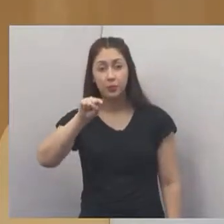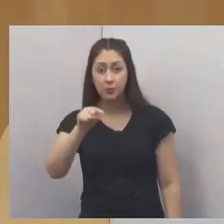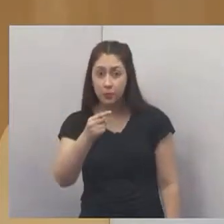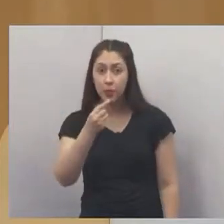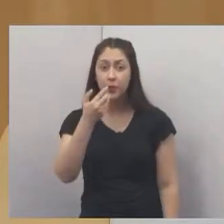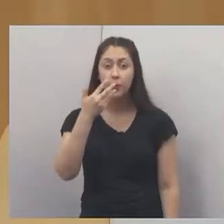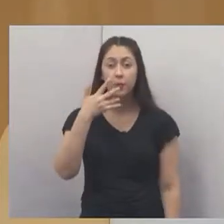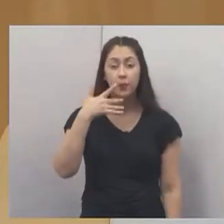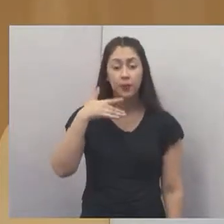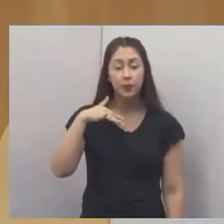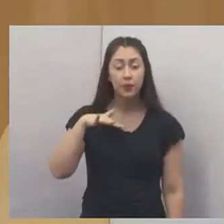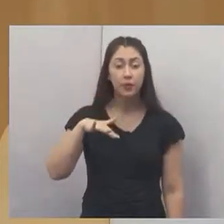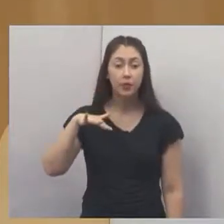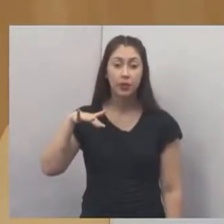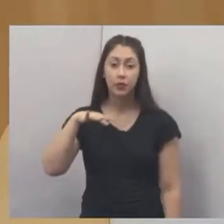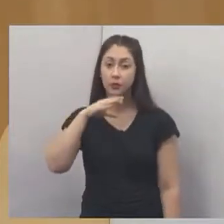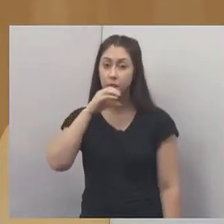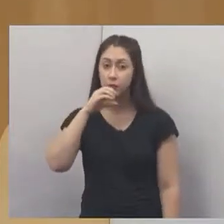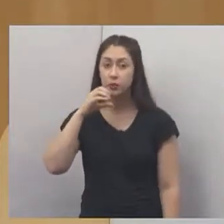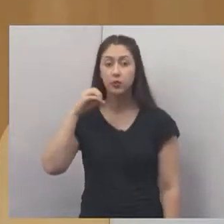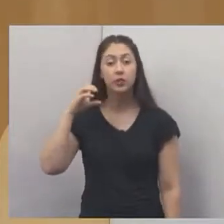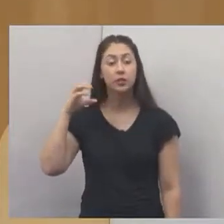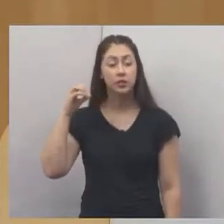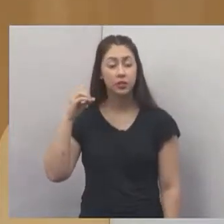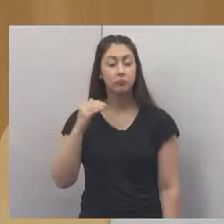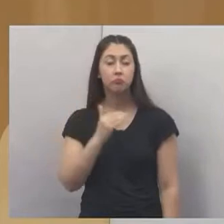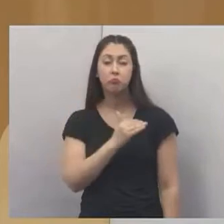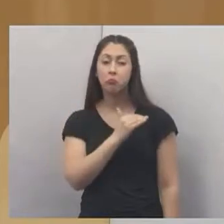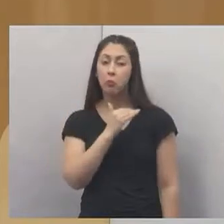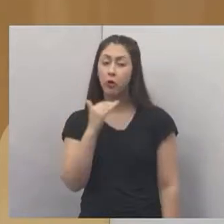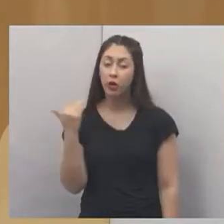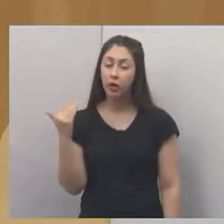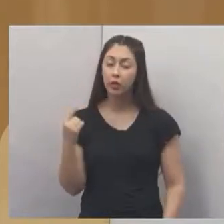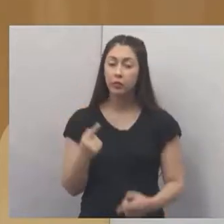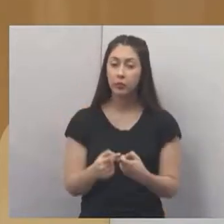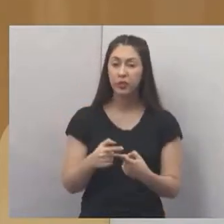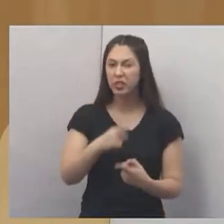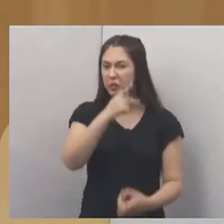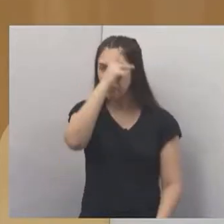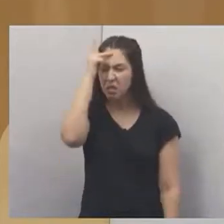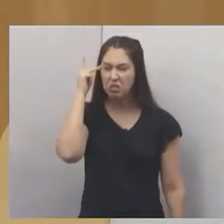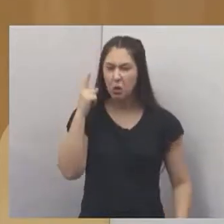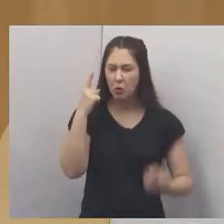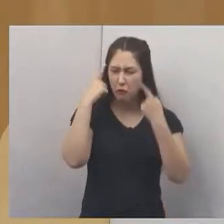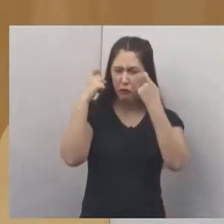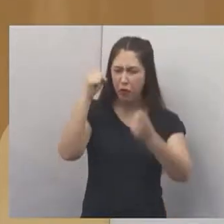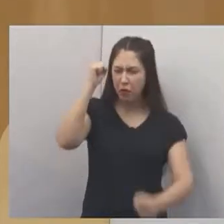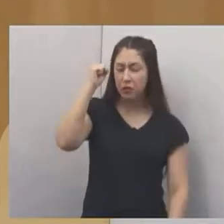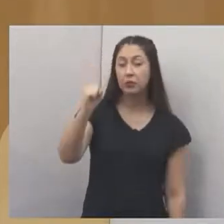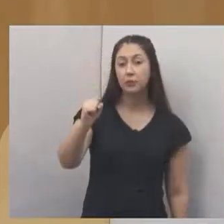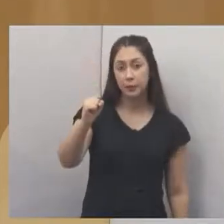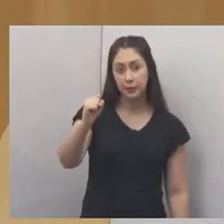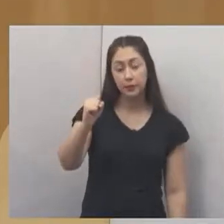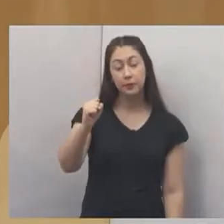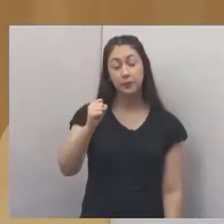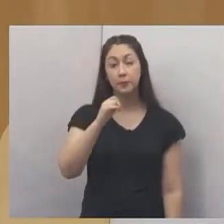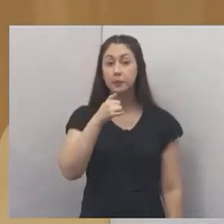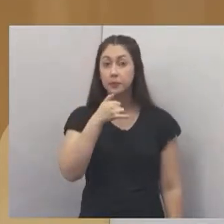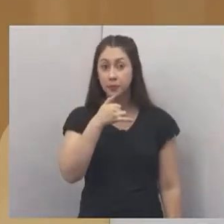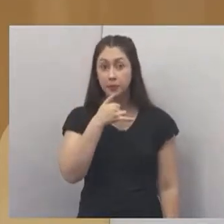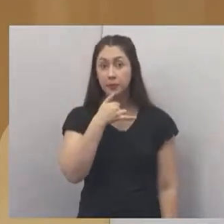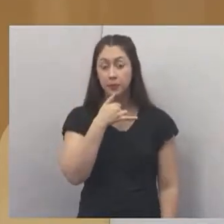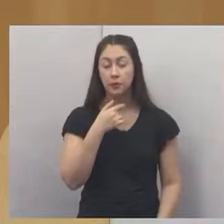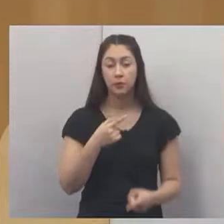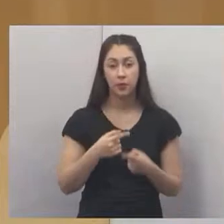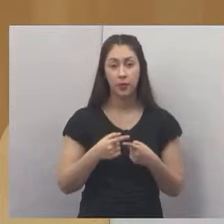crianças foram a quantidade de crianças que perderam a vida de forma violenta no nosso país. Isso é muito triste